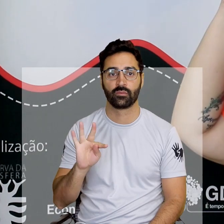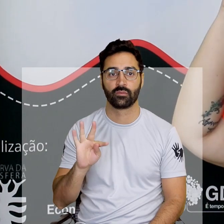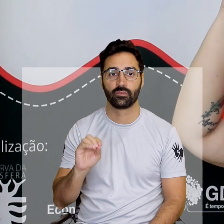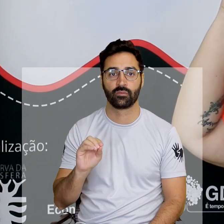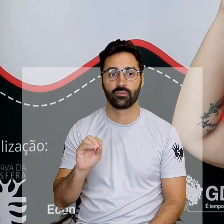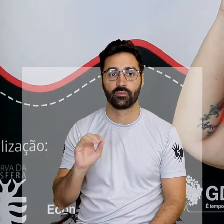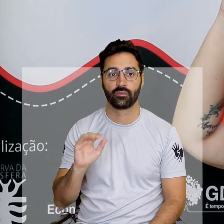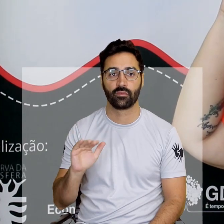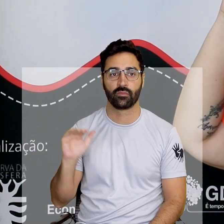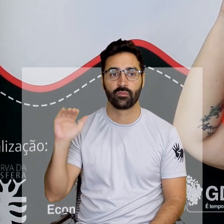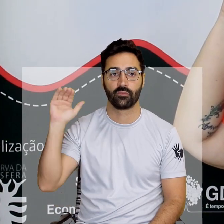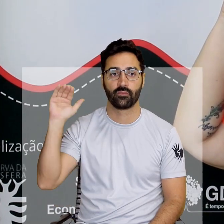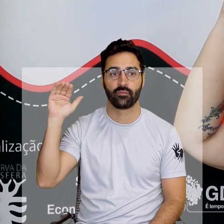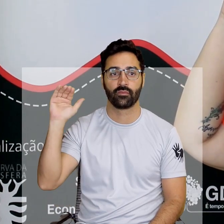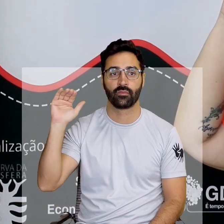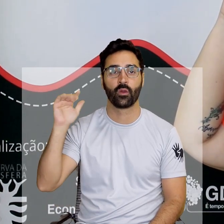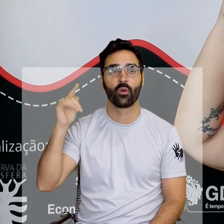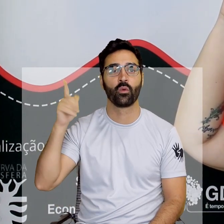E o outro?